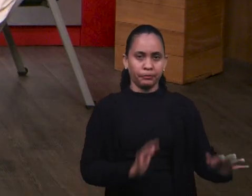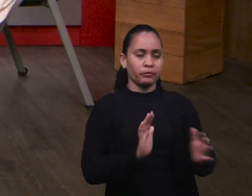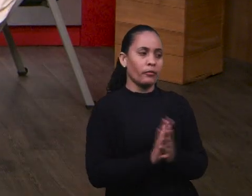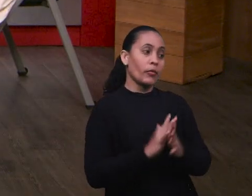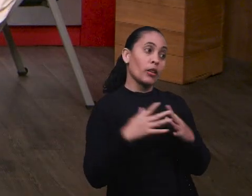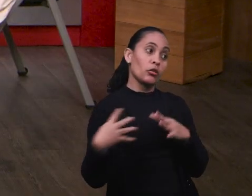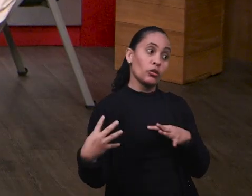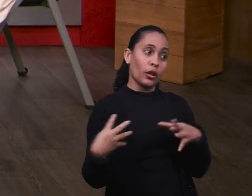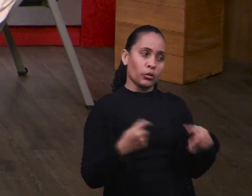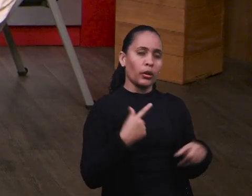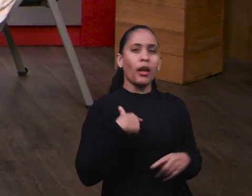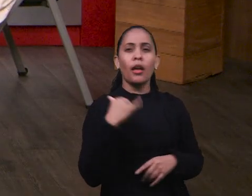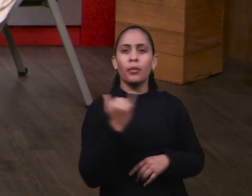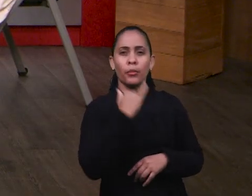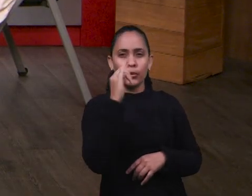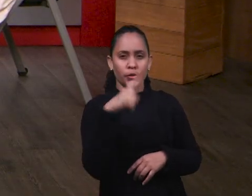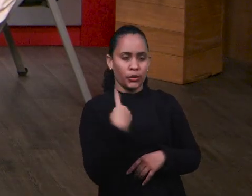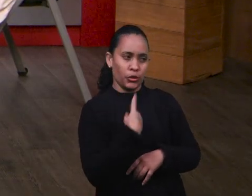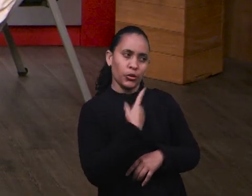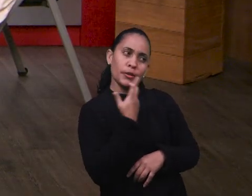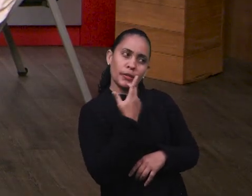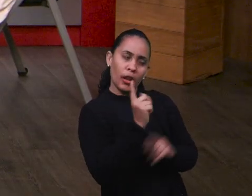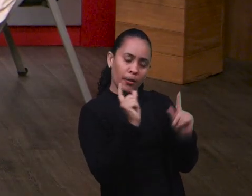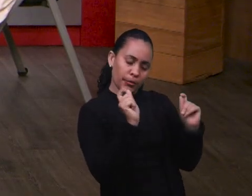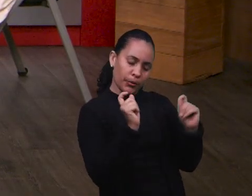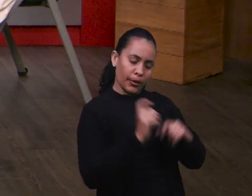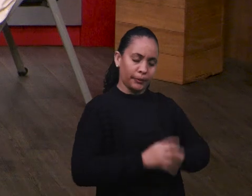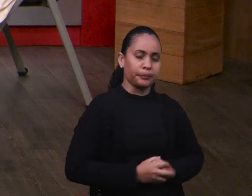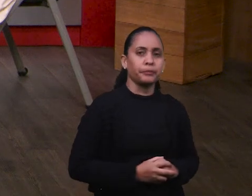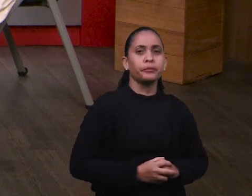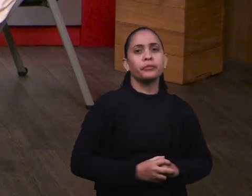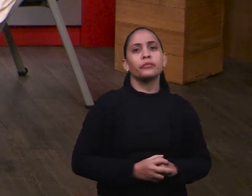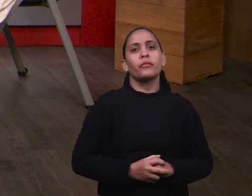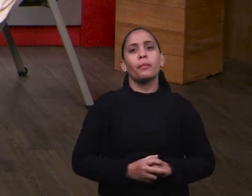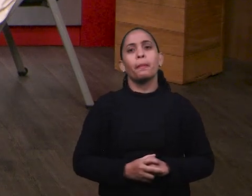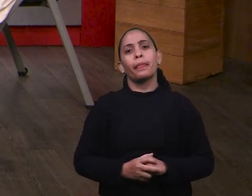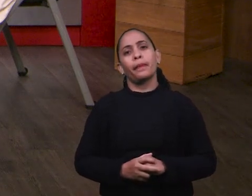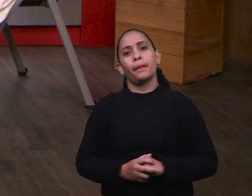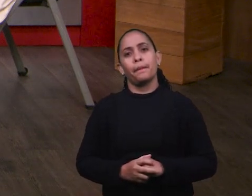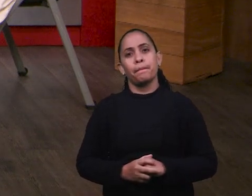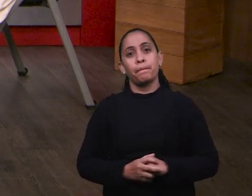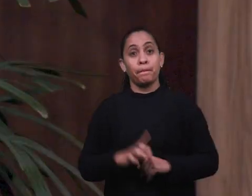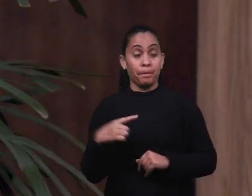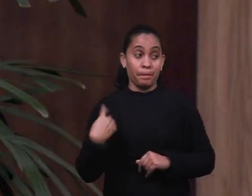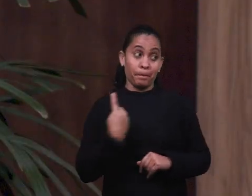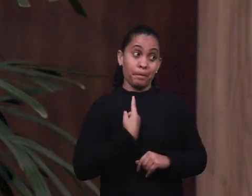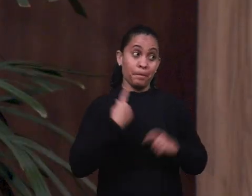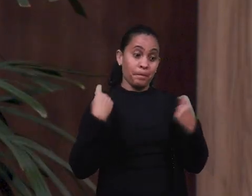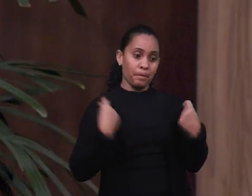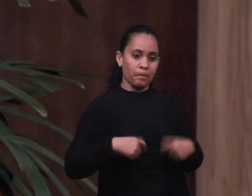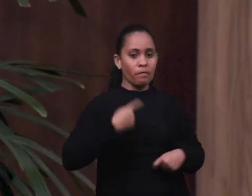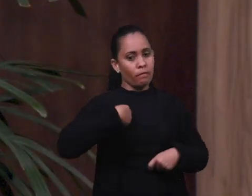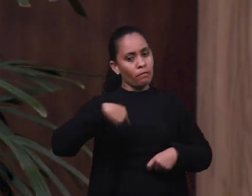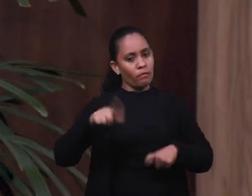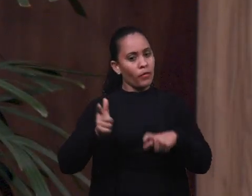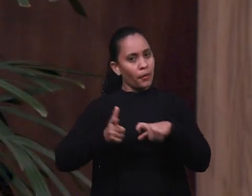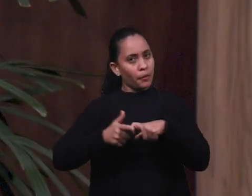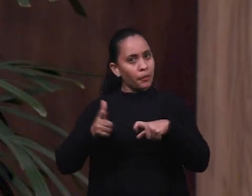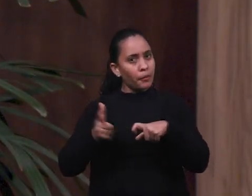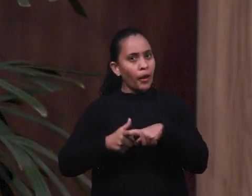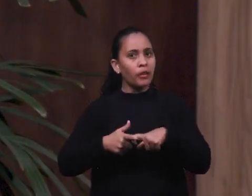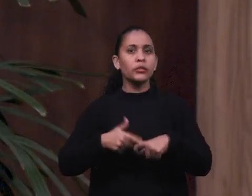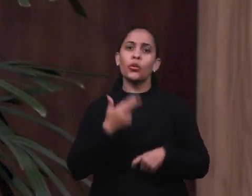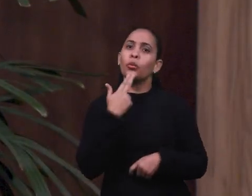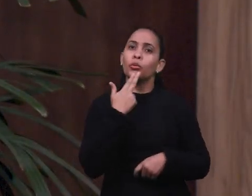tudo, né? É muito importante a gente falar sobre isso, porque assim, a gente tem que ter o acompanhamento, né? Sim. Seja